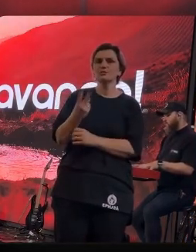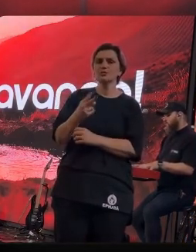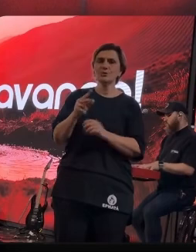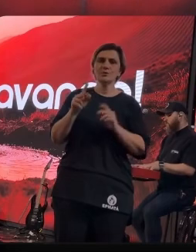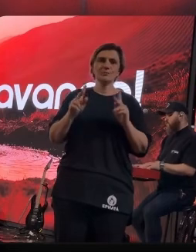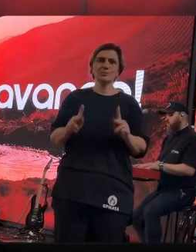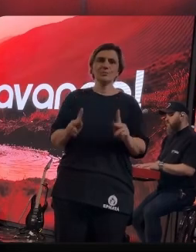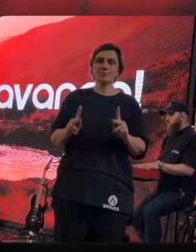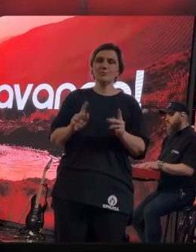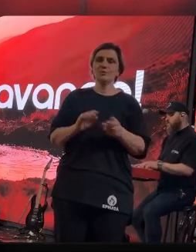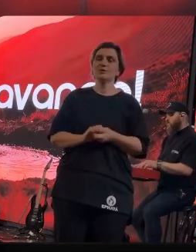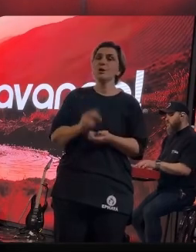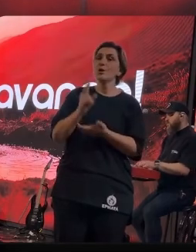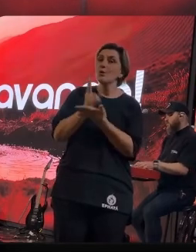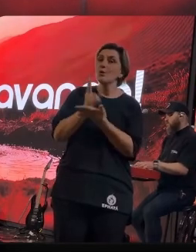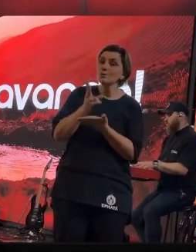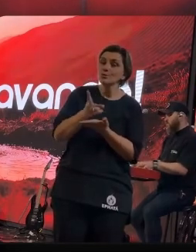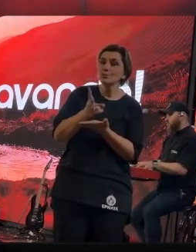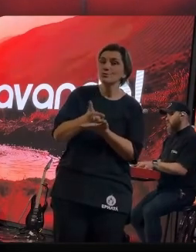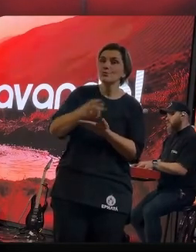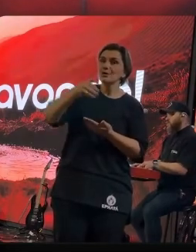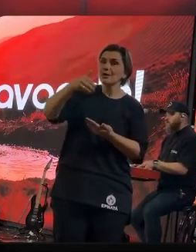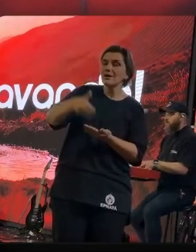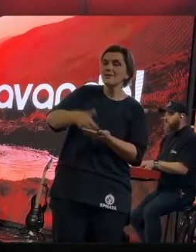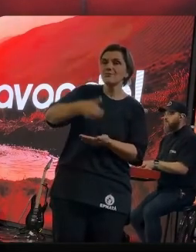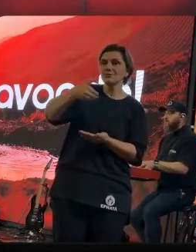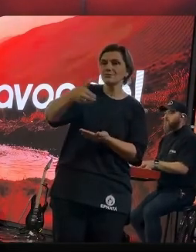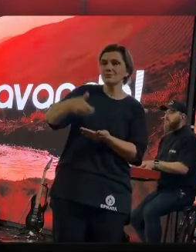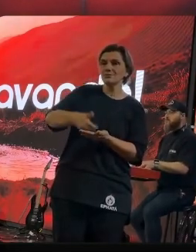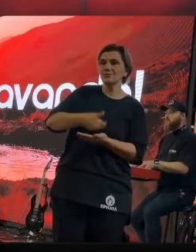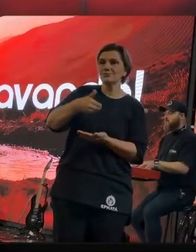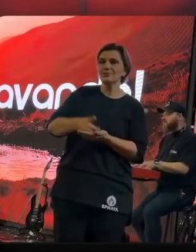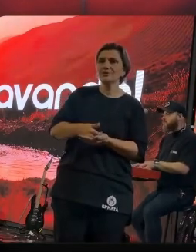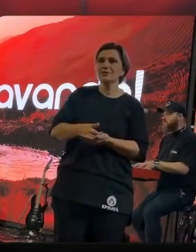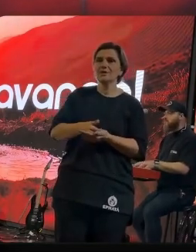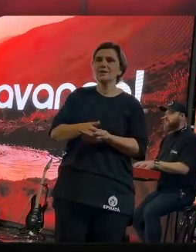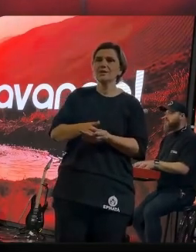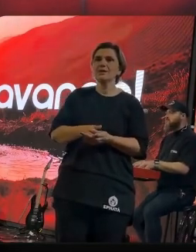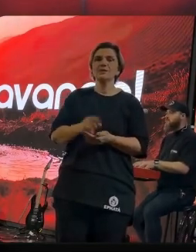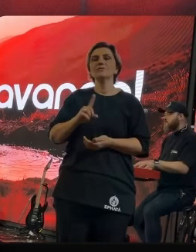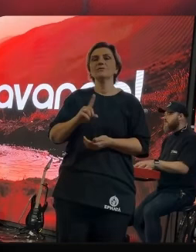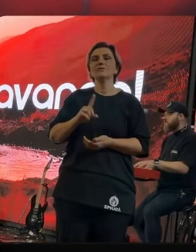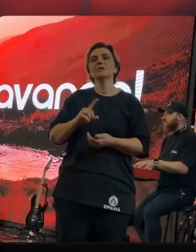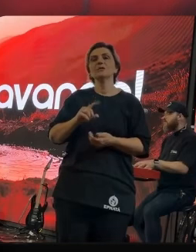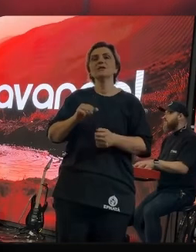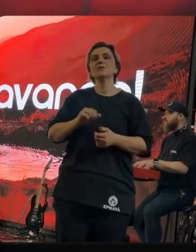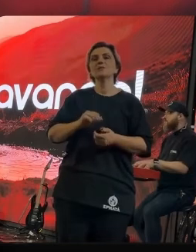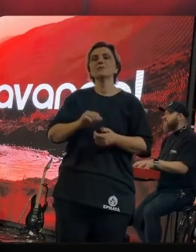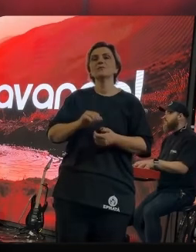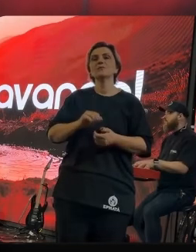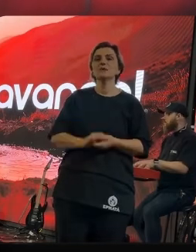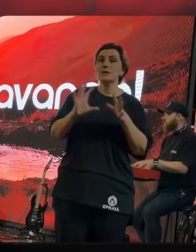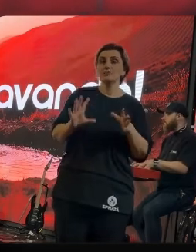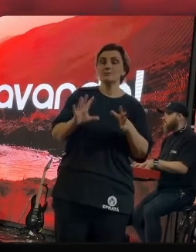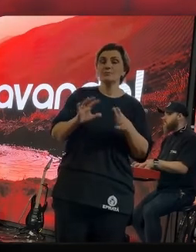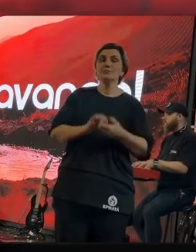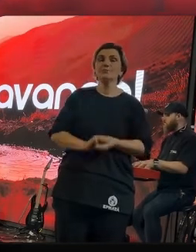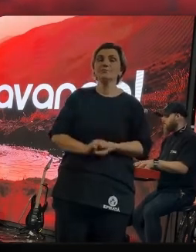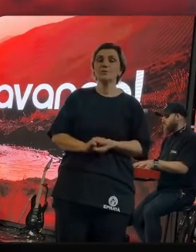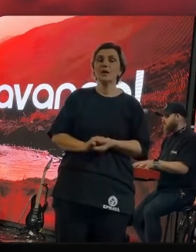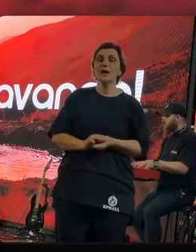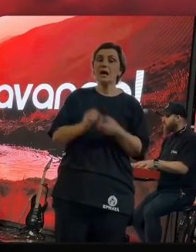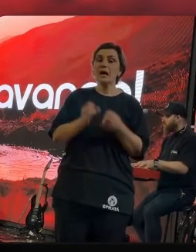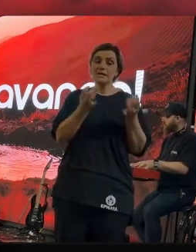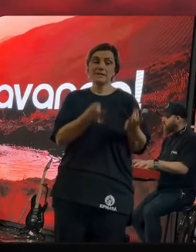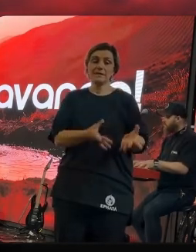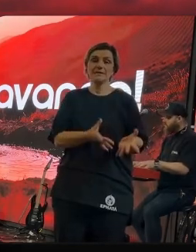tua volta. Continue cavando. Fala para você não estar autorizada a desistir